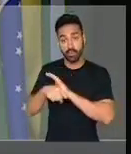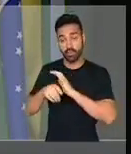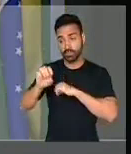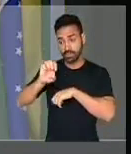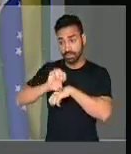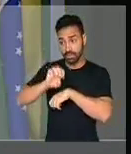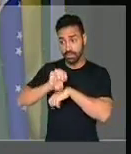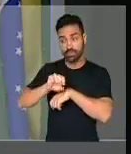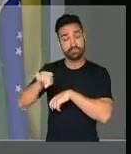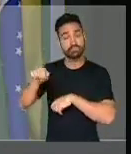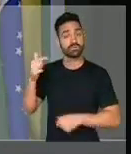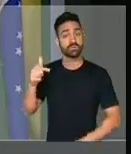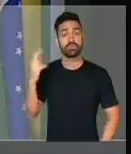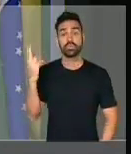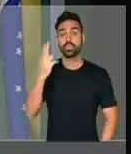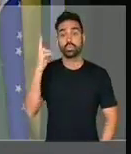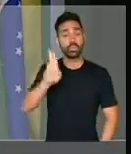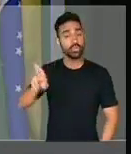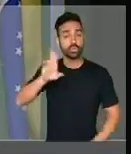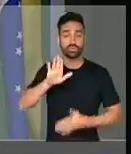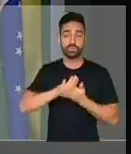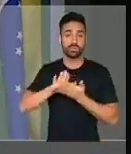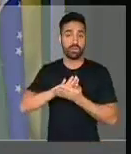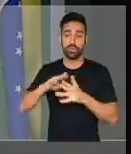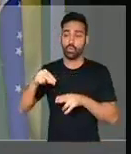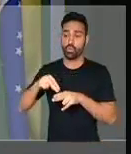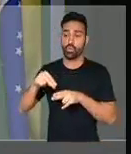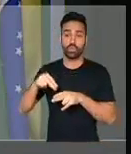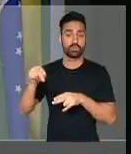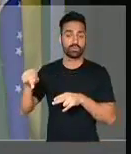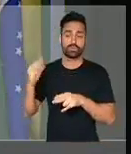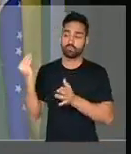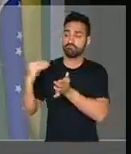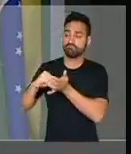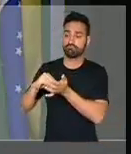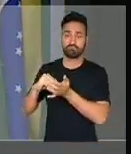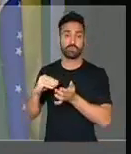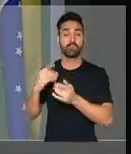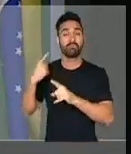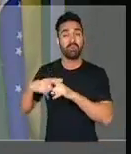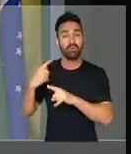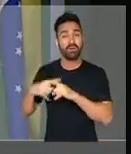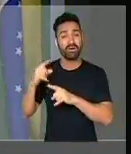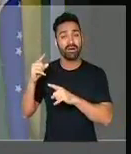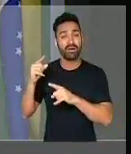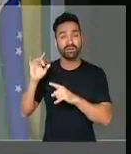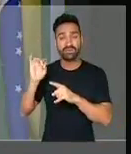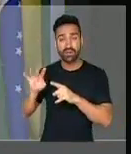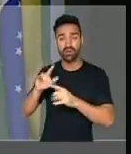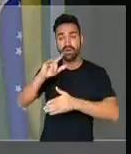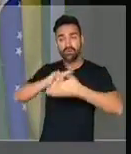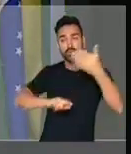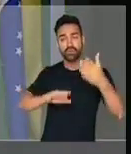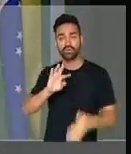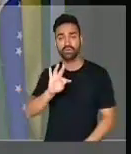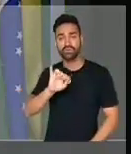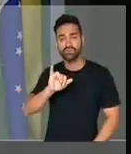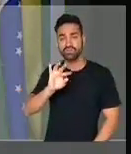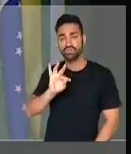Estado você não utiliza, né, a inserção, porque ela é totalmente em